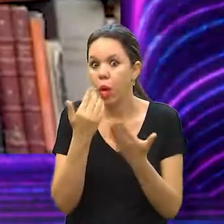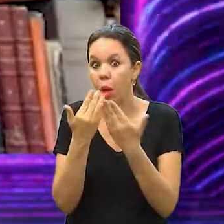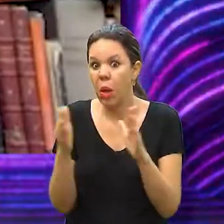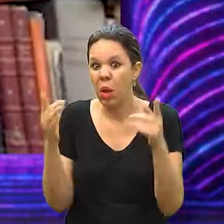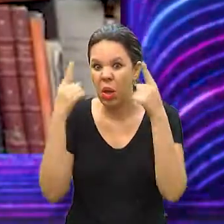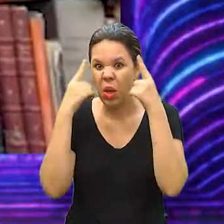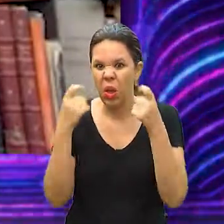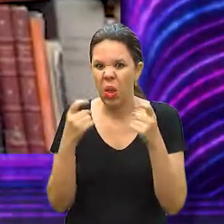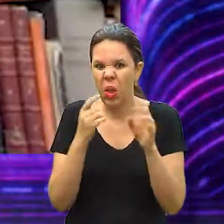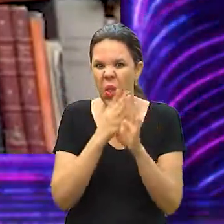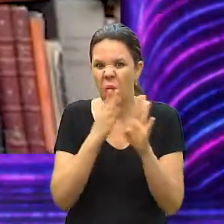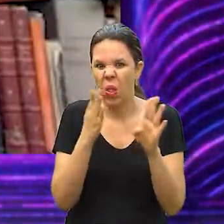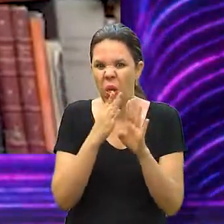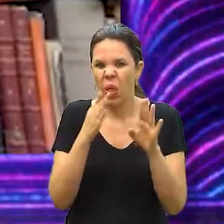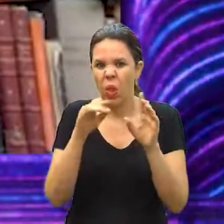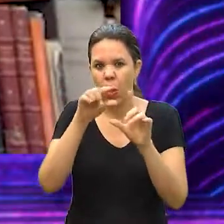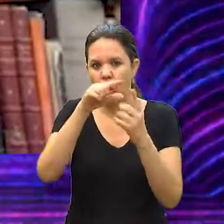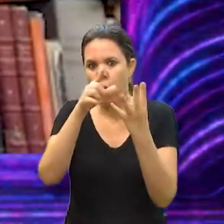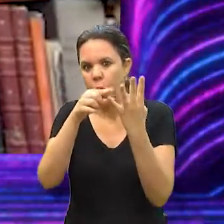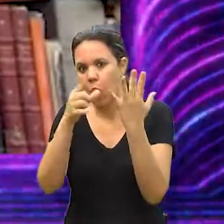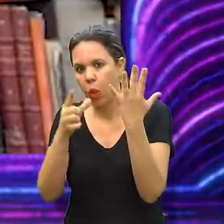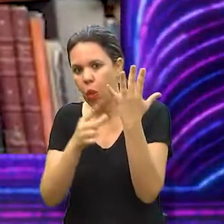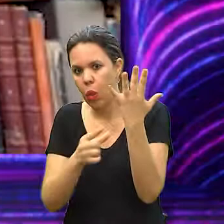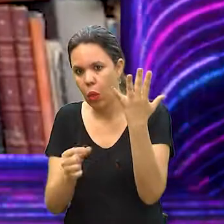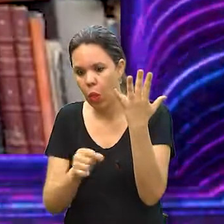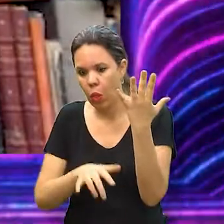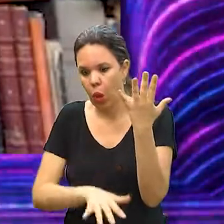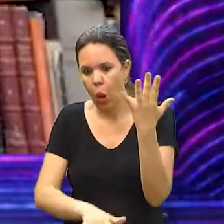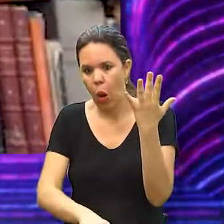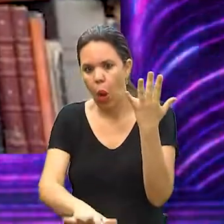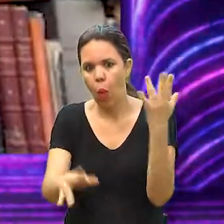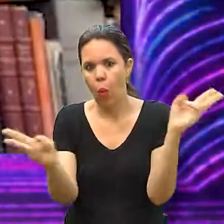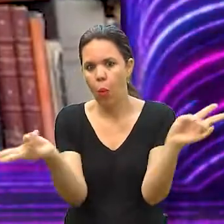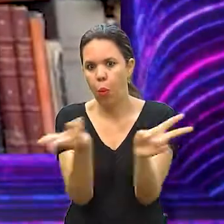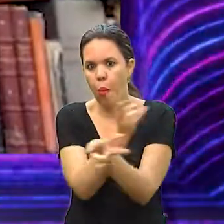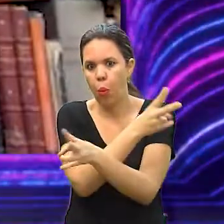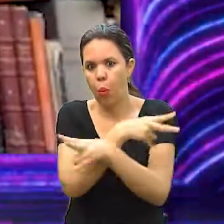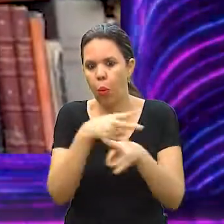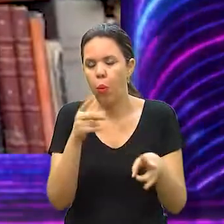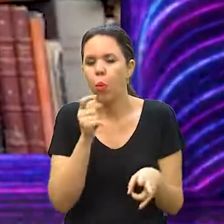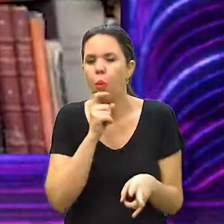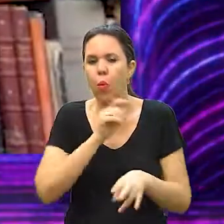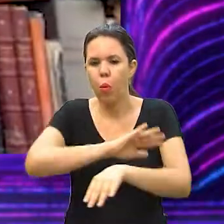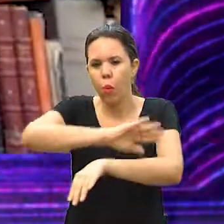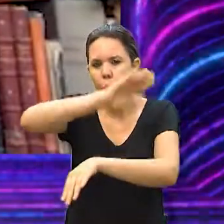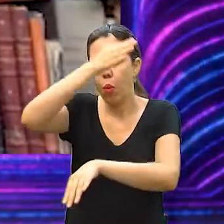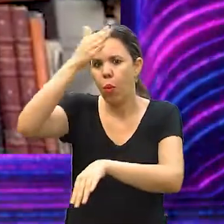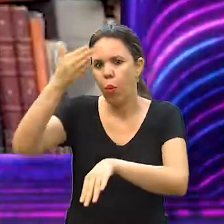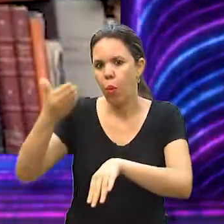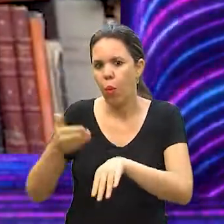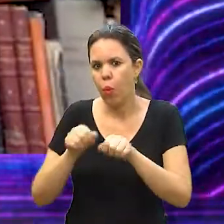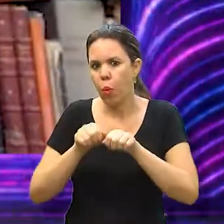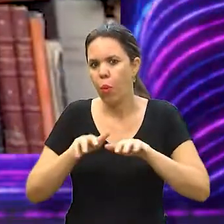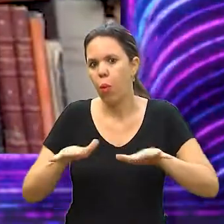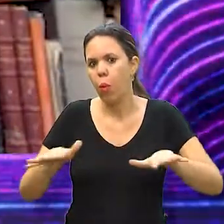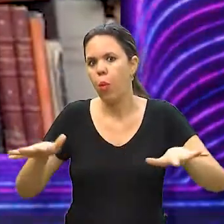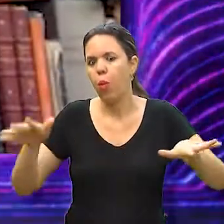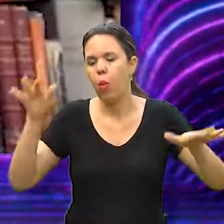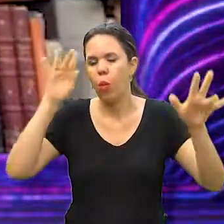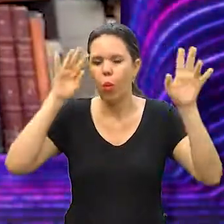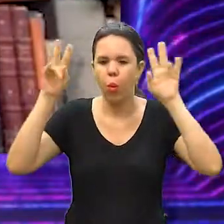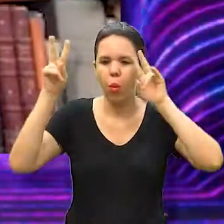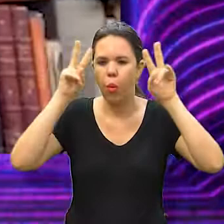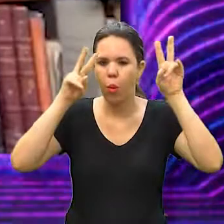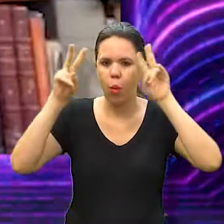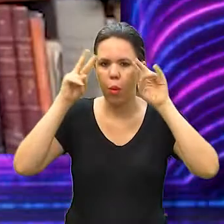violência. As folhas secas se arrastaram sob a rajada de vento gélido das montanhas e espalharam as lembranças